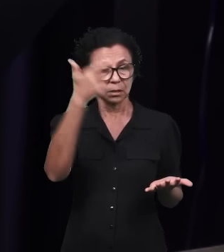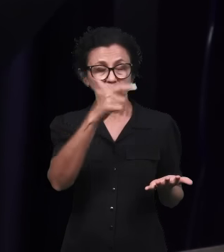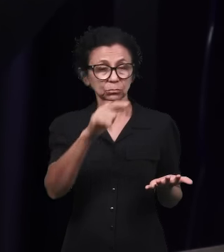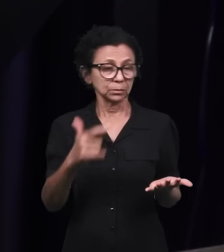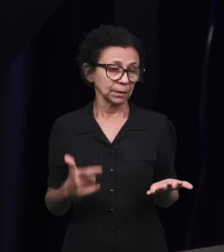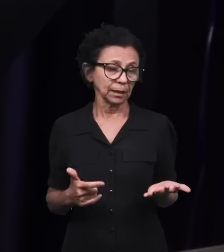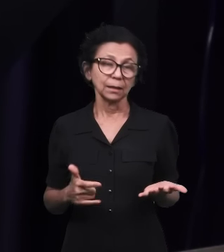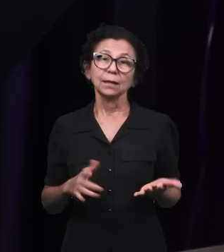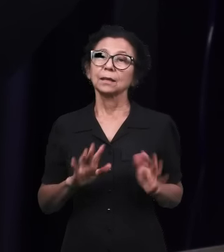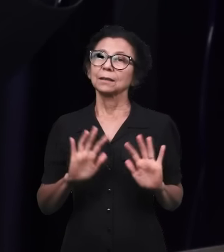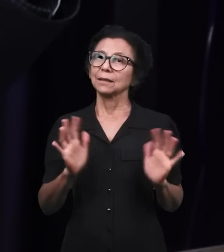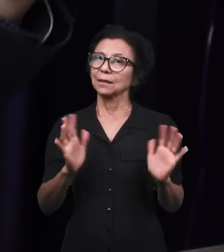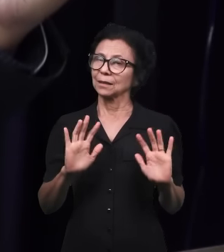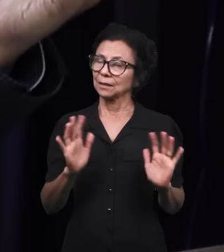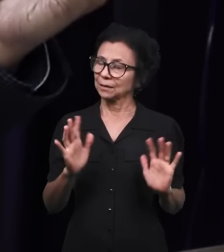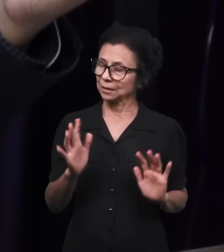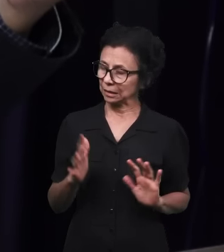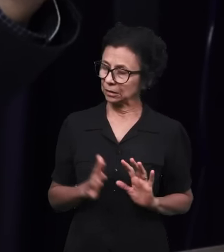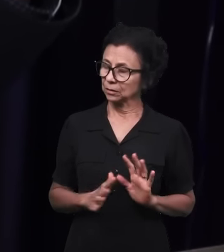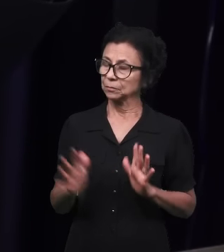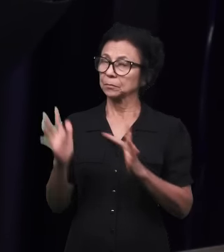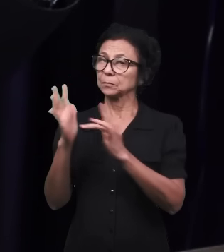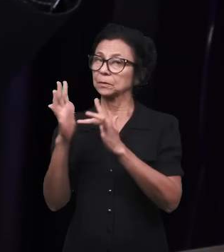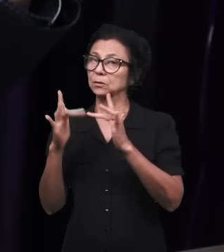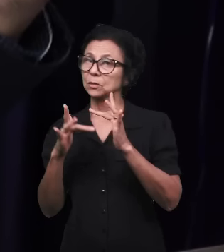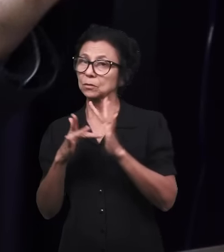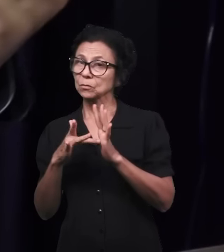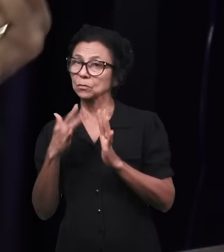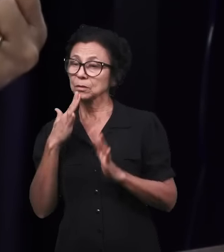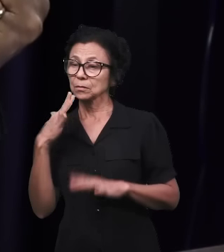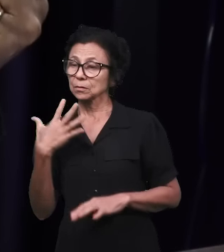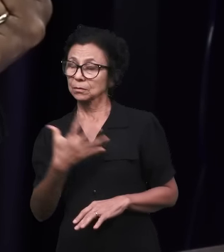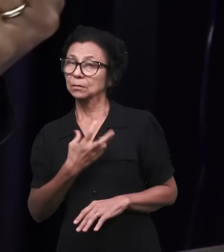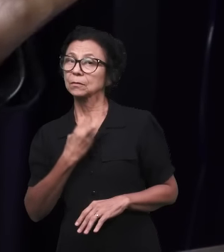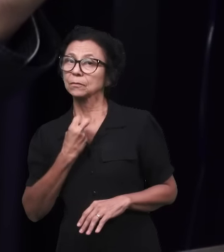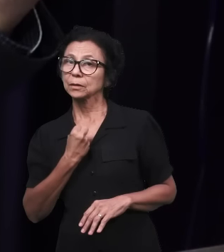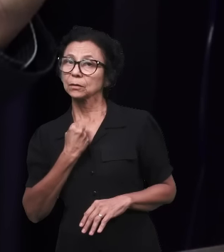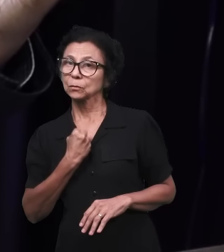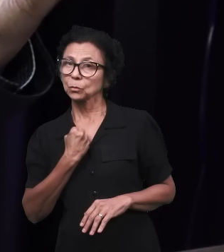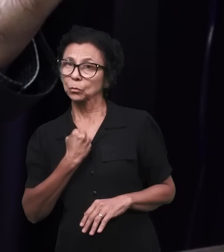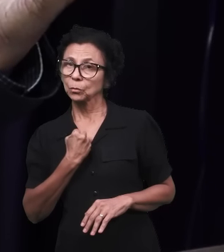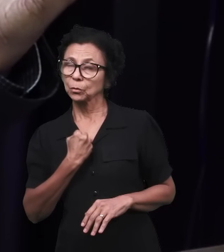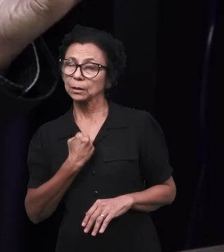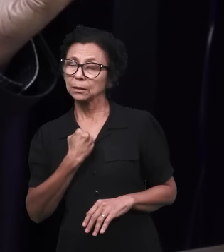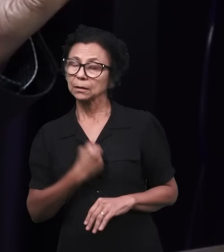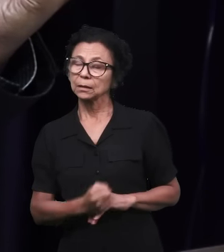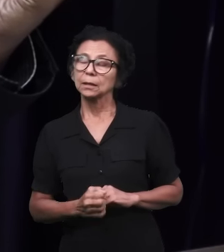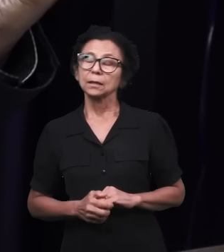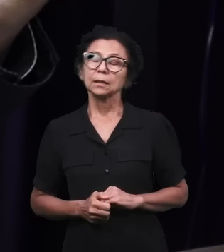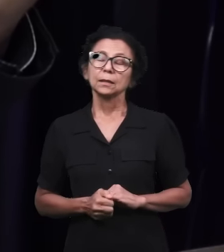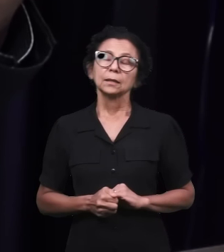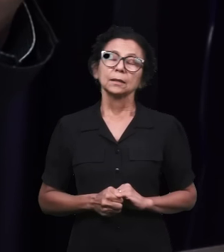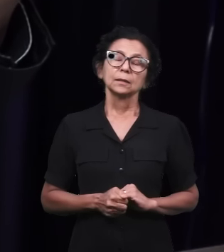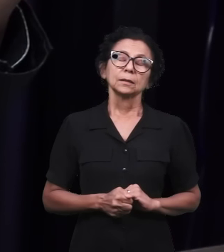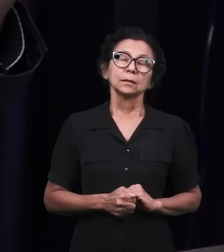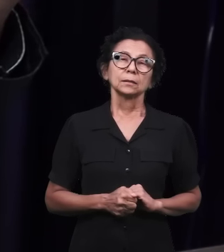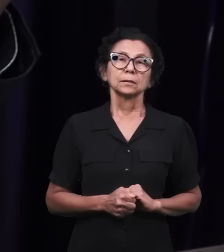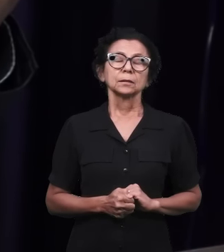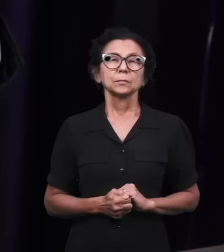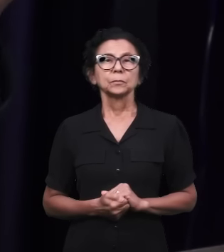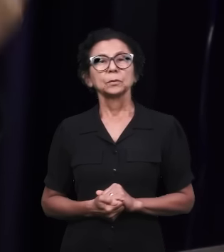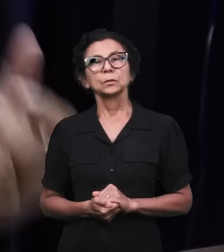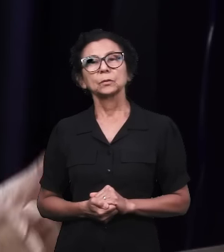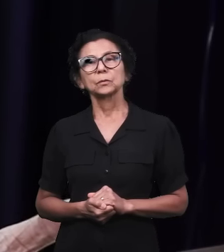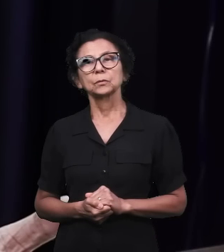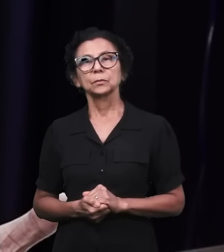ação do Rio Jordão vindo, né, desaguar no Mar Morto, é a operação do Espírito